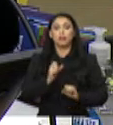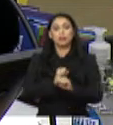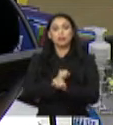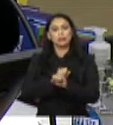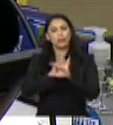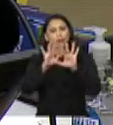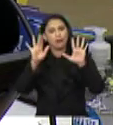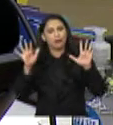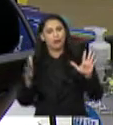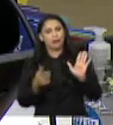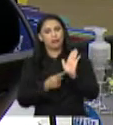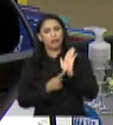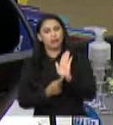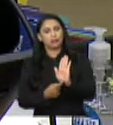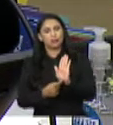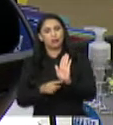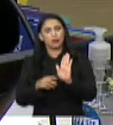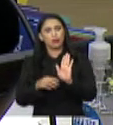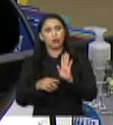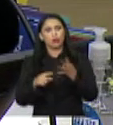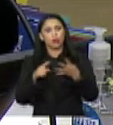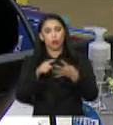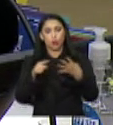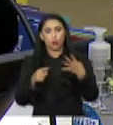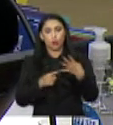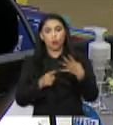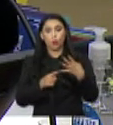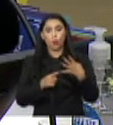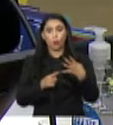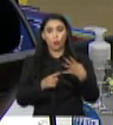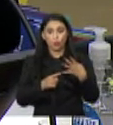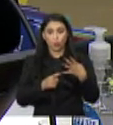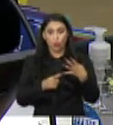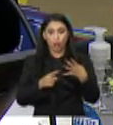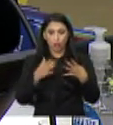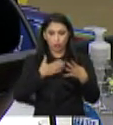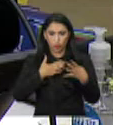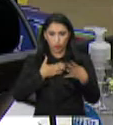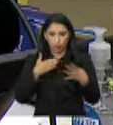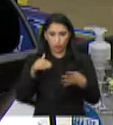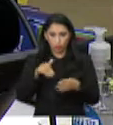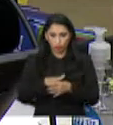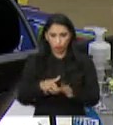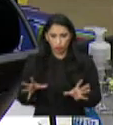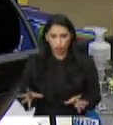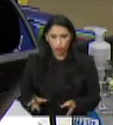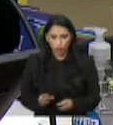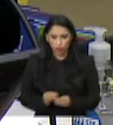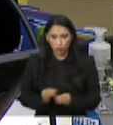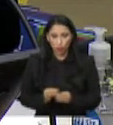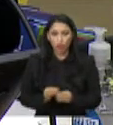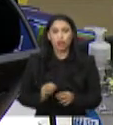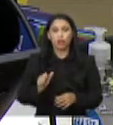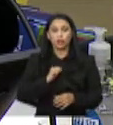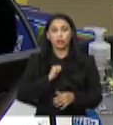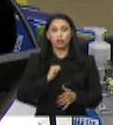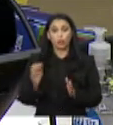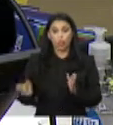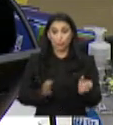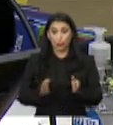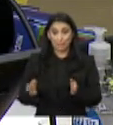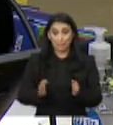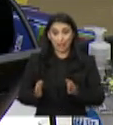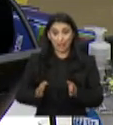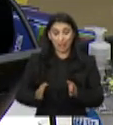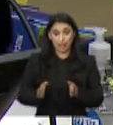um breve esclarecimento do quarto tópico da minha síntese de voto que trata da prescrição geral